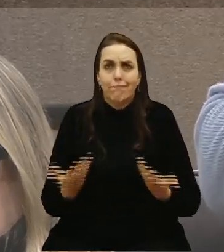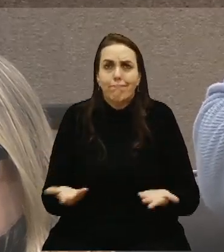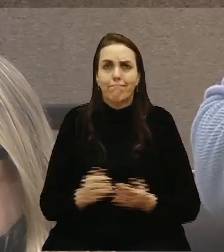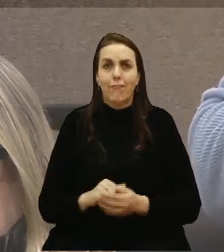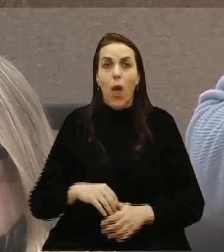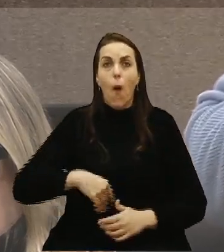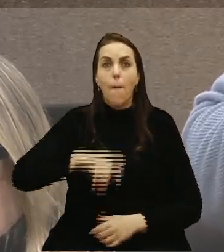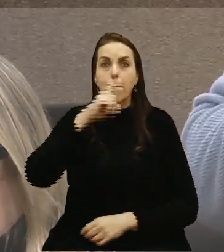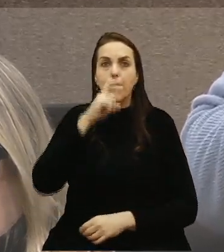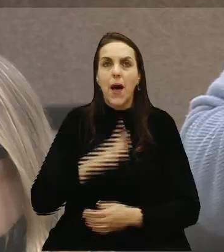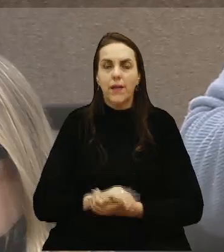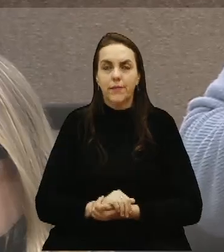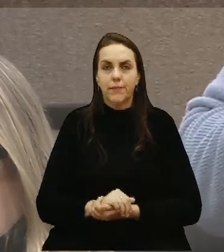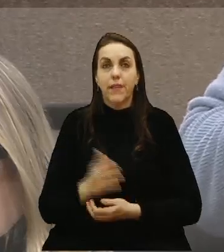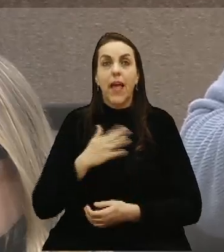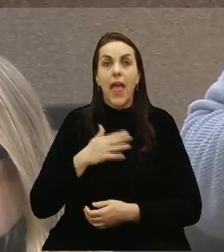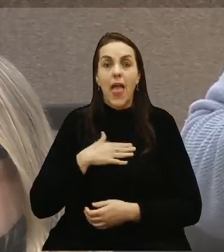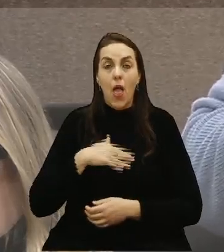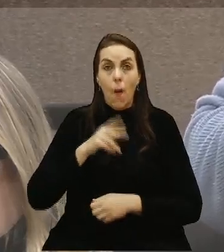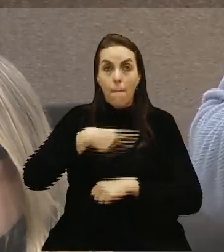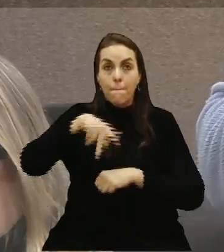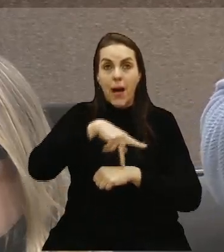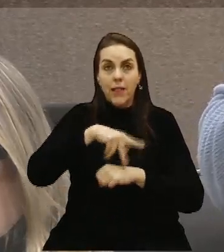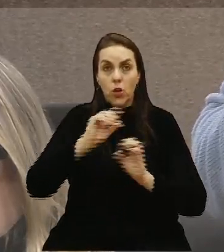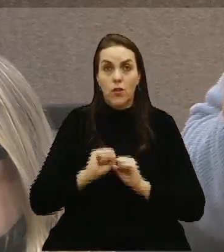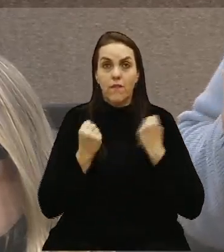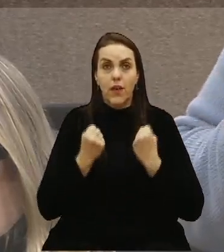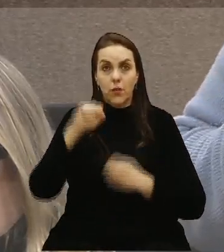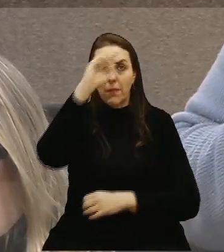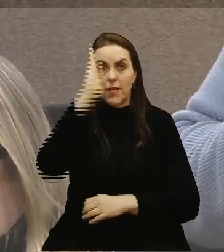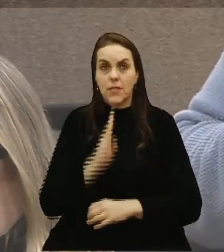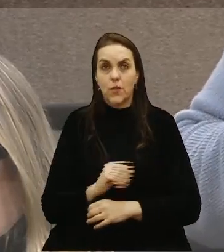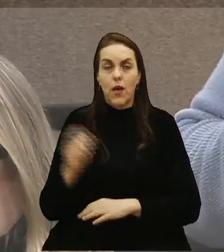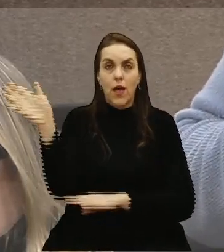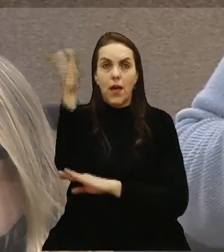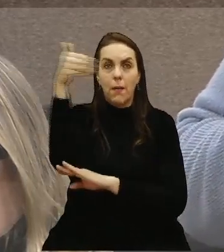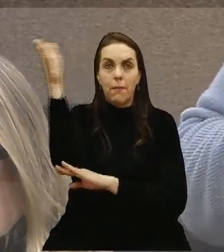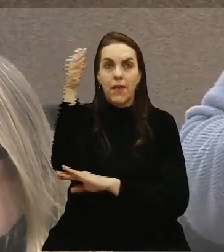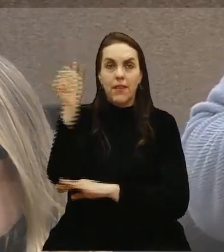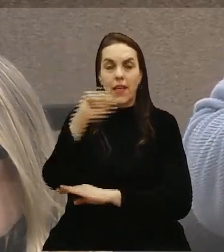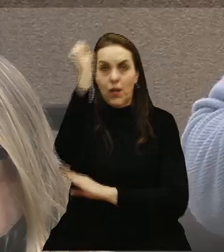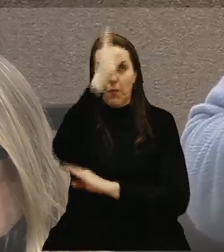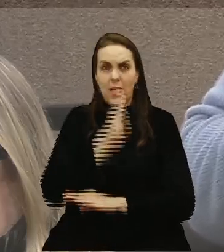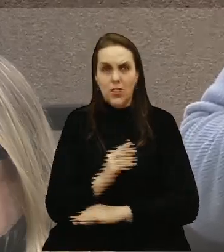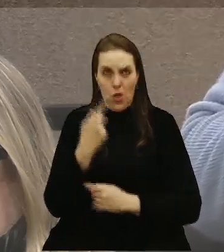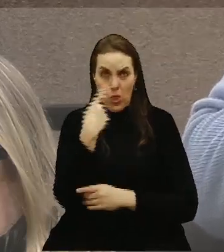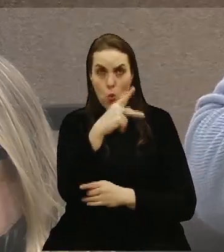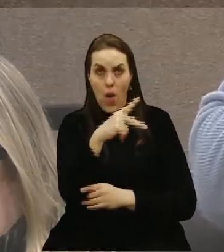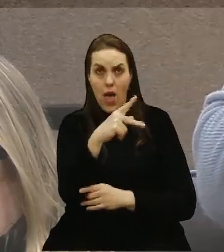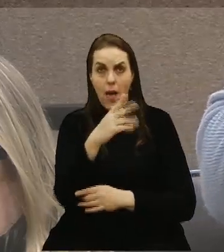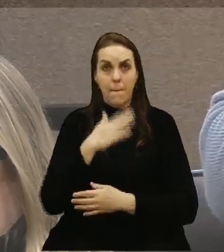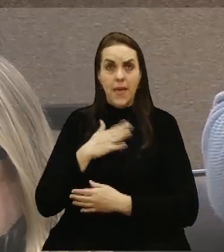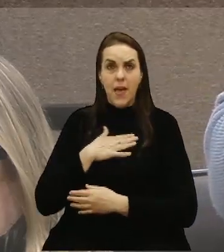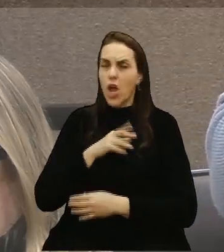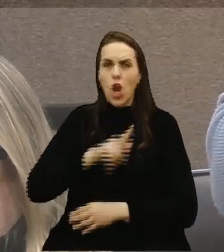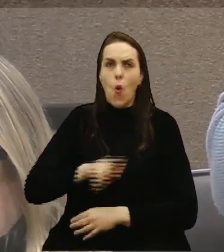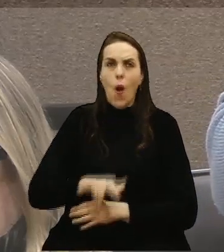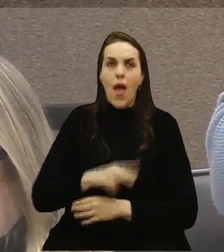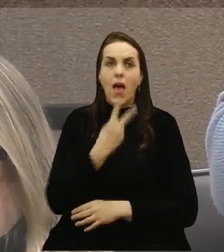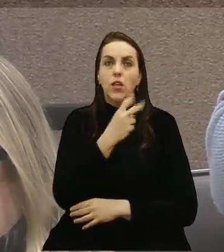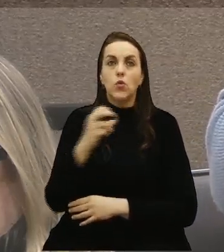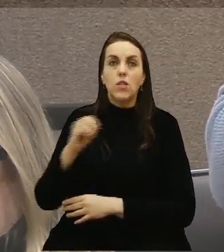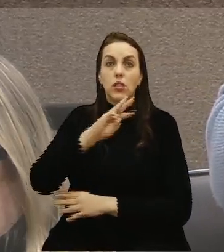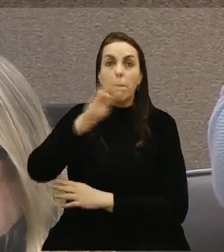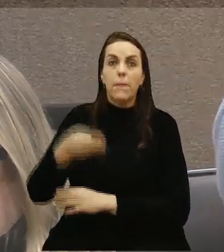pai. Eu sou pátria. Eu defendo o Brasil. A bandeira do Brasil não é do senhor, não é minha, é de todos os mais de 200 milhões de